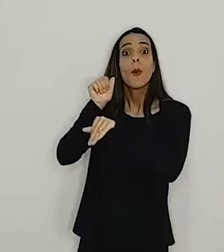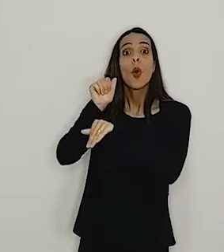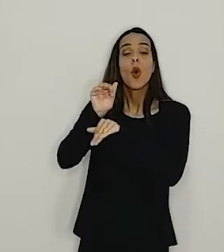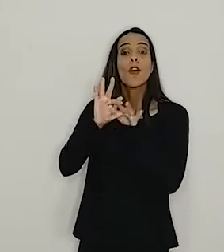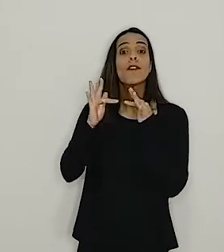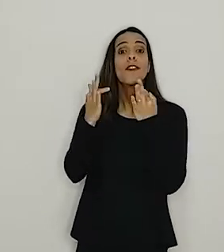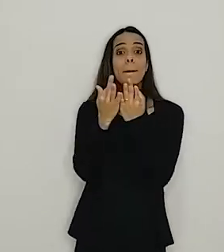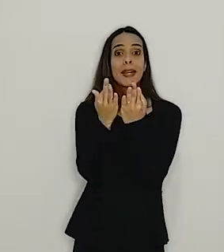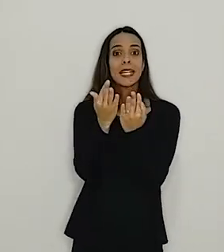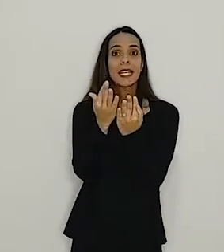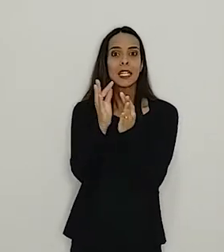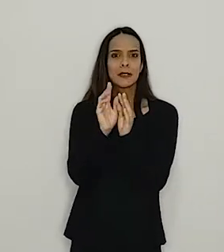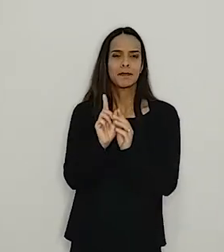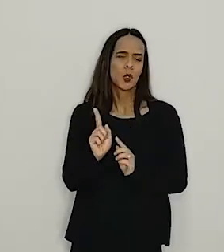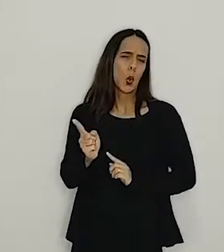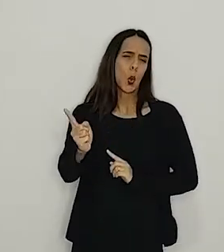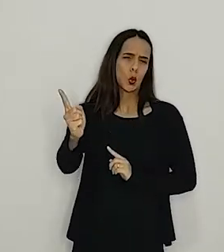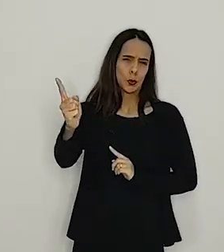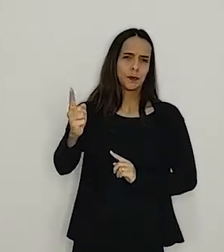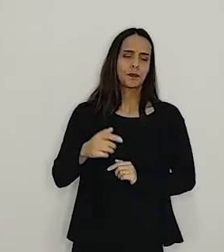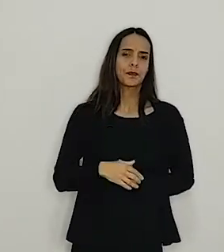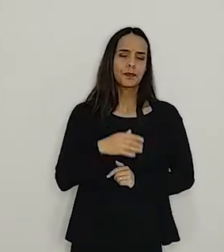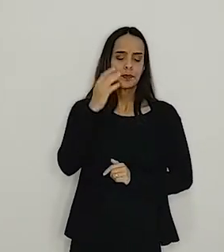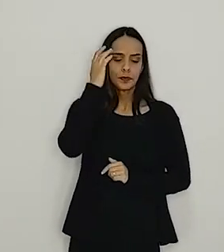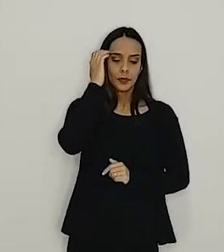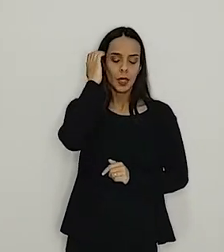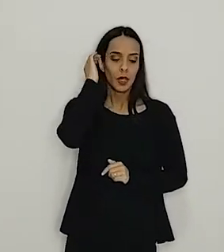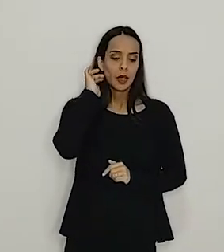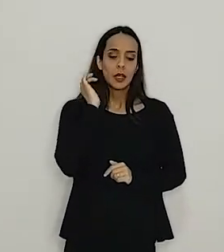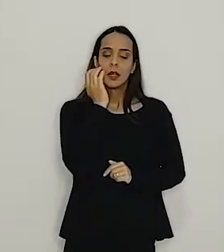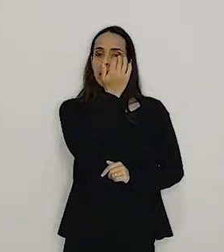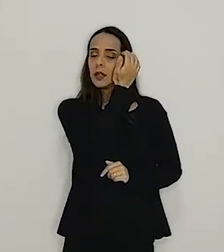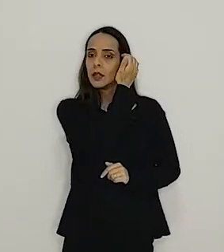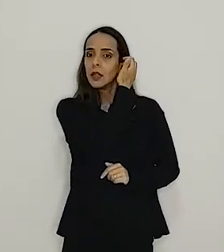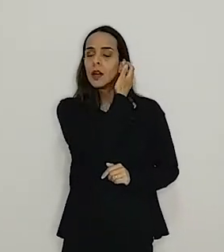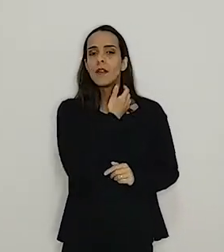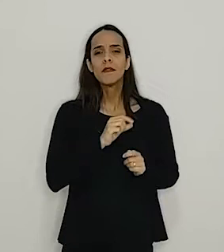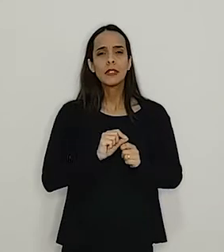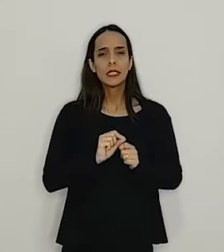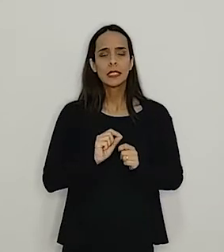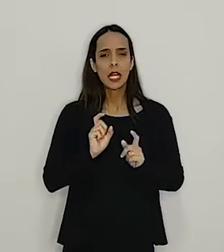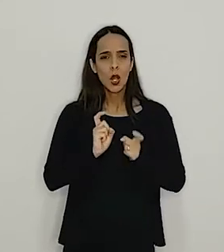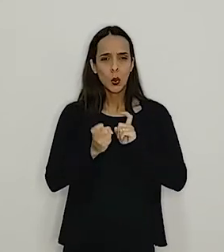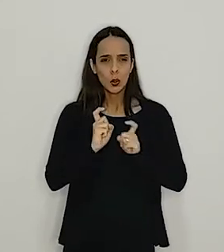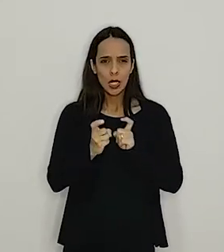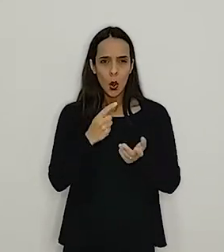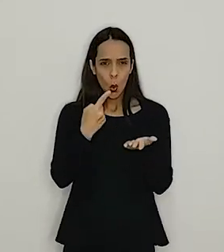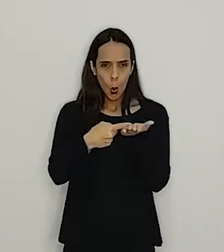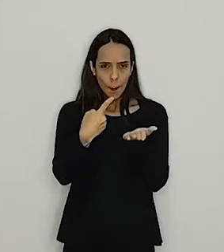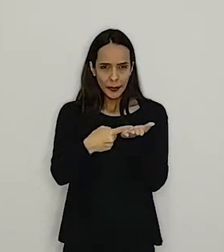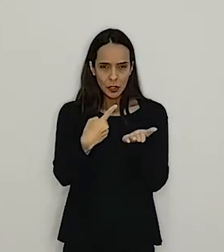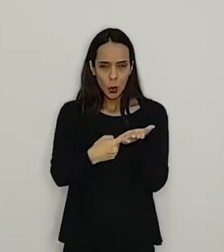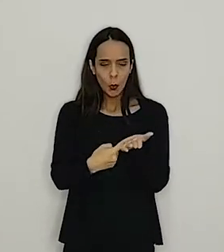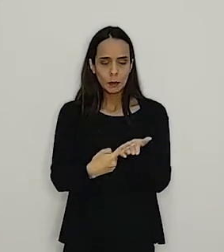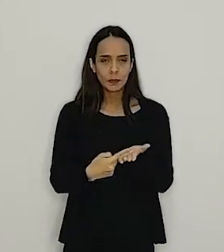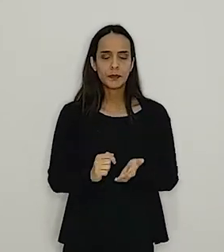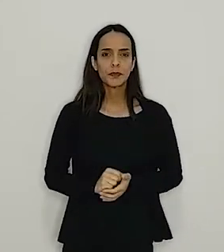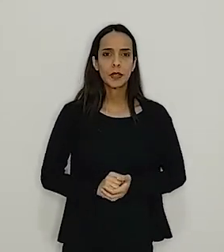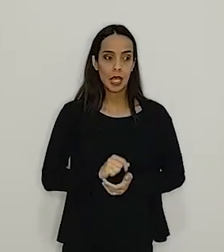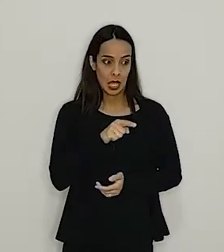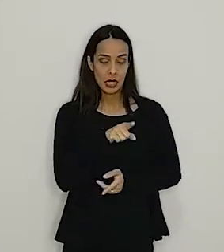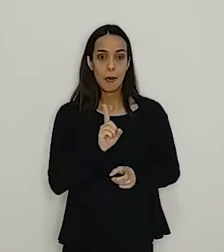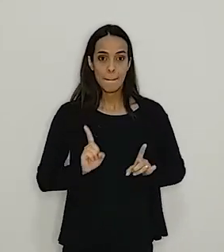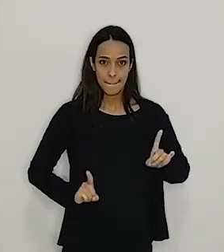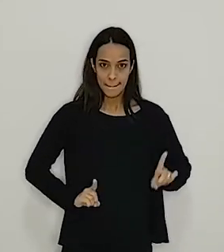distante deles e nós fizemos uma reunião. E nessa reunião nós entramos num acordo que